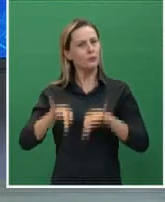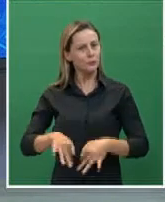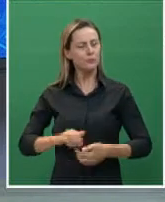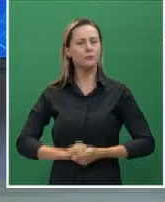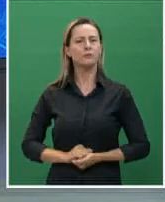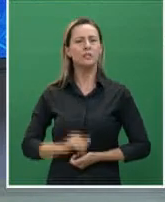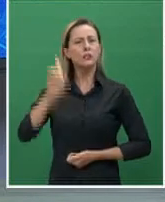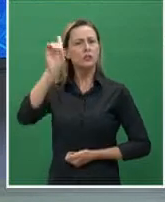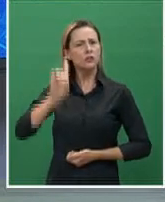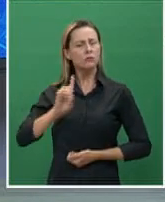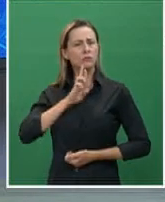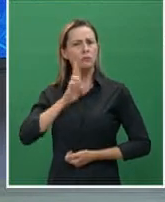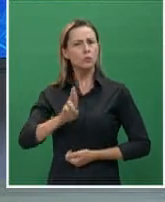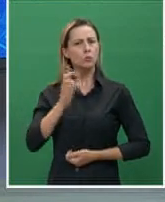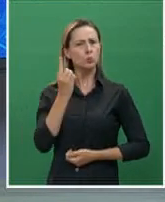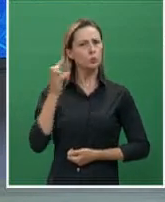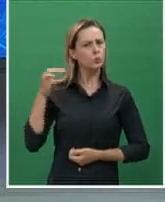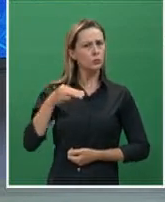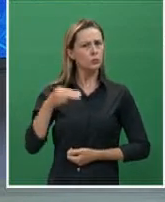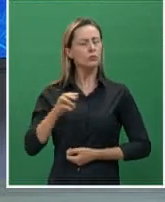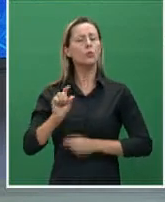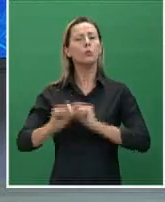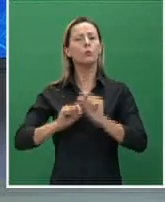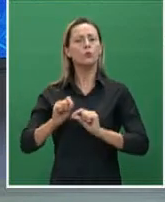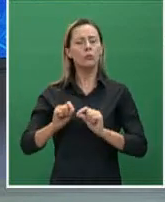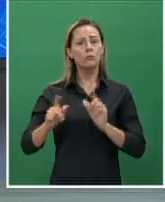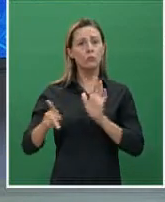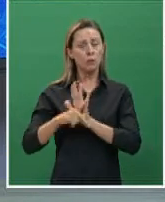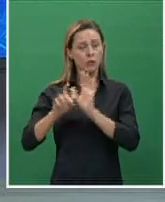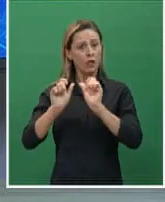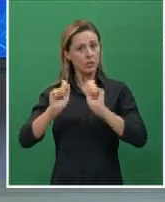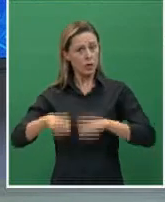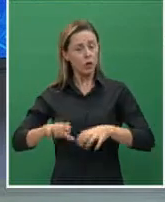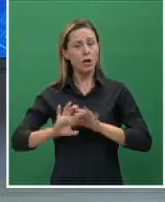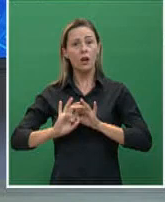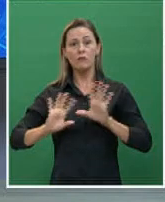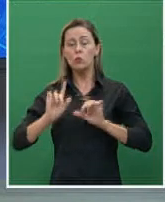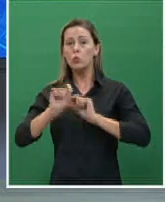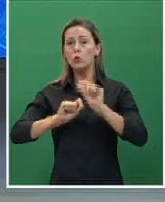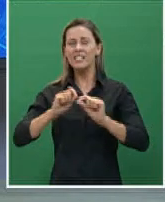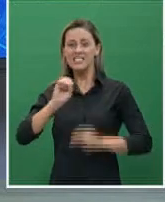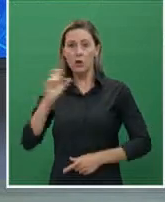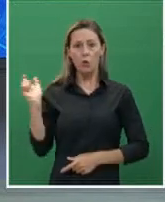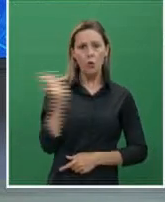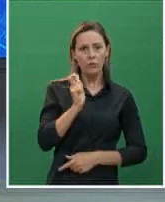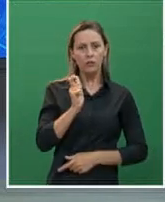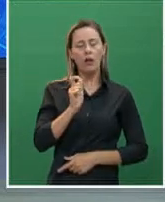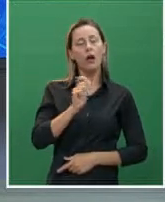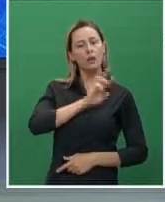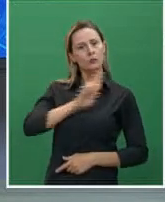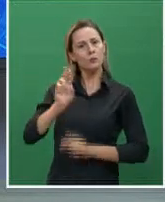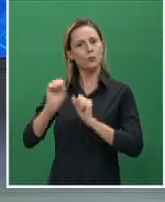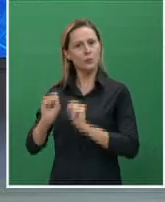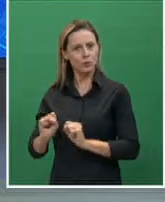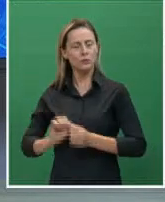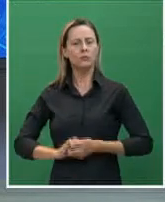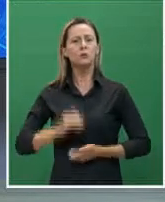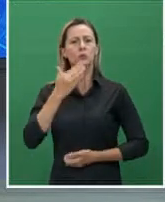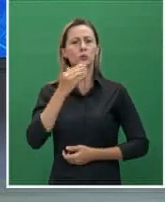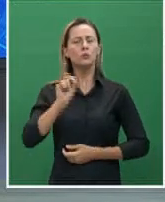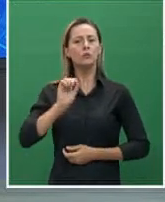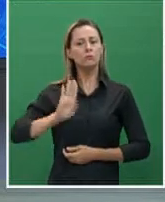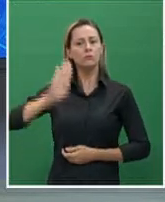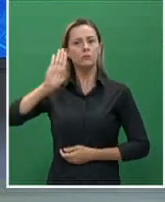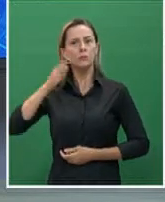que o direito de resposta no tempo de um minuto será concedido somente em caso de ofensa pedido feito pelo candidato